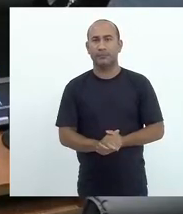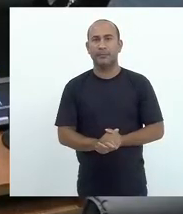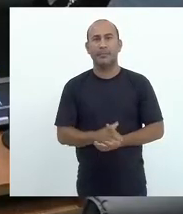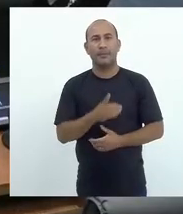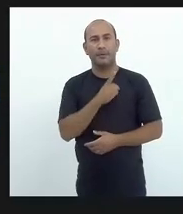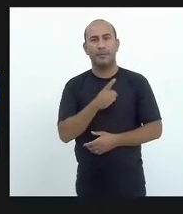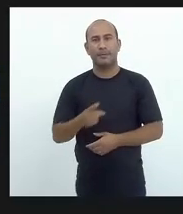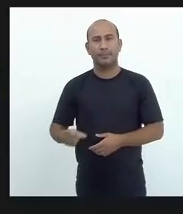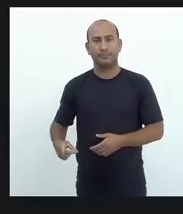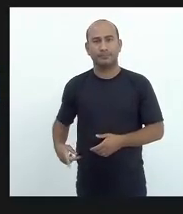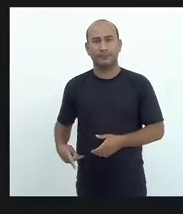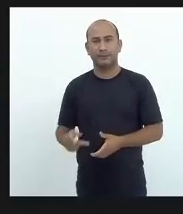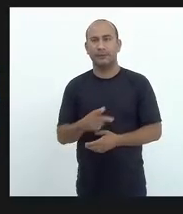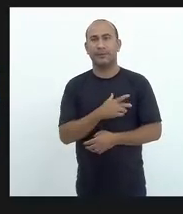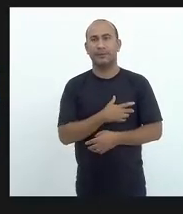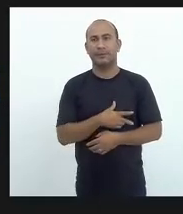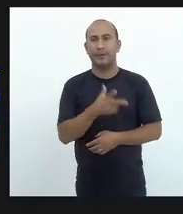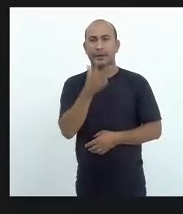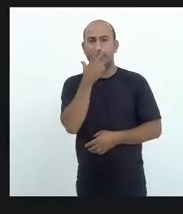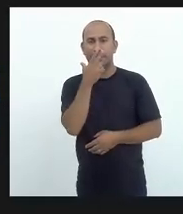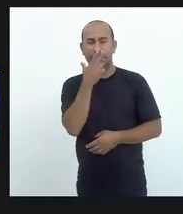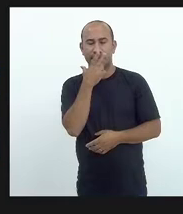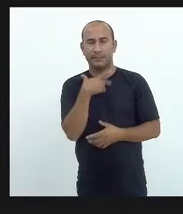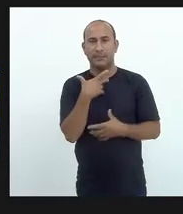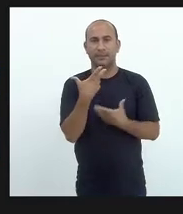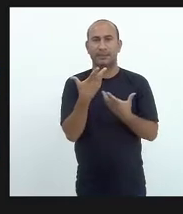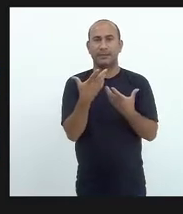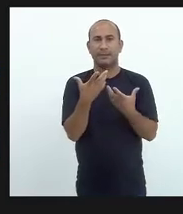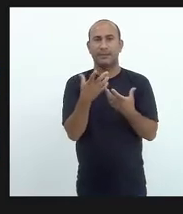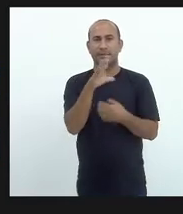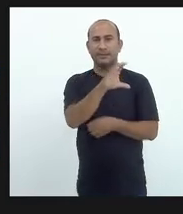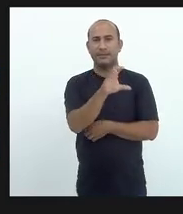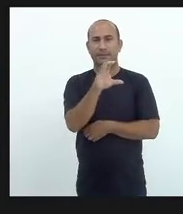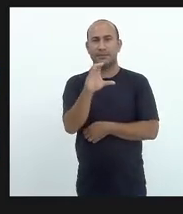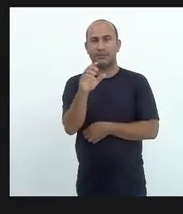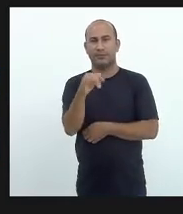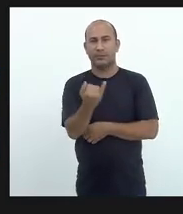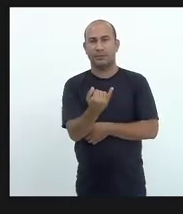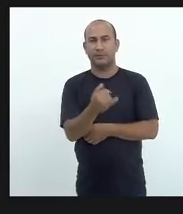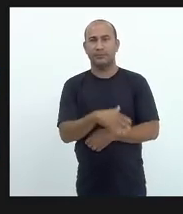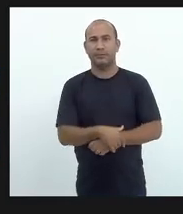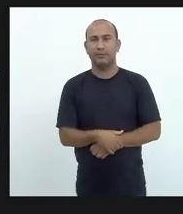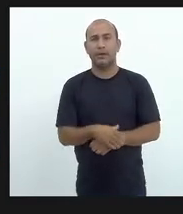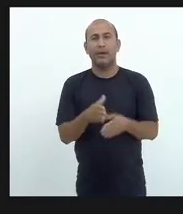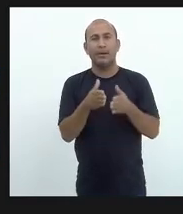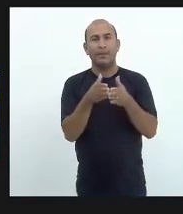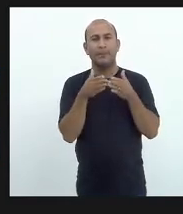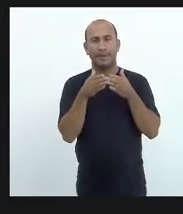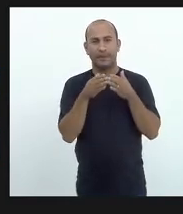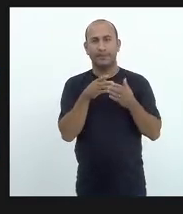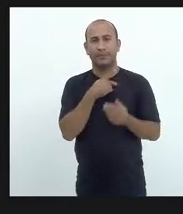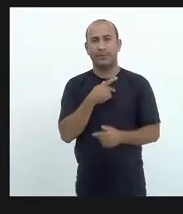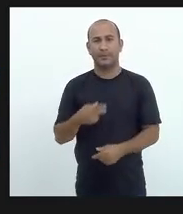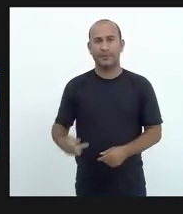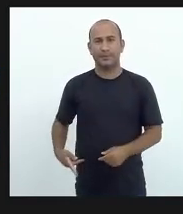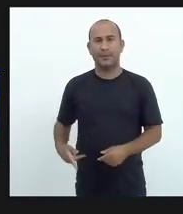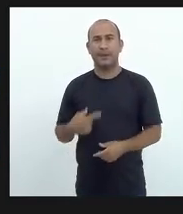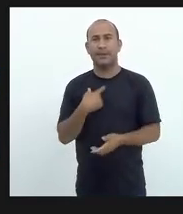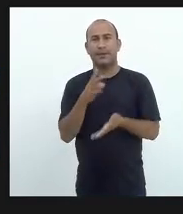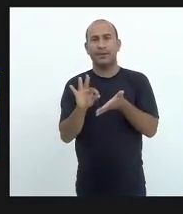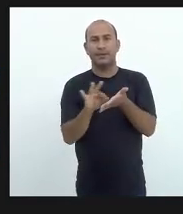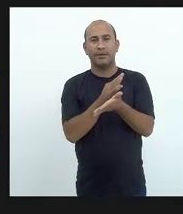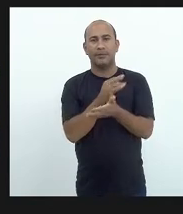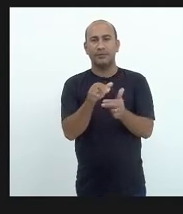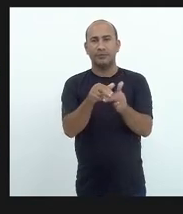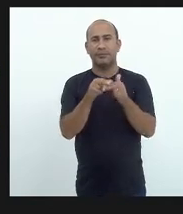Presidente, acompanho o parecer da CCJ, mas peço a Vossa Excelência que me inscreva para